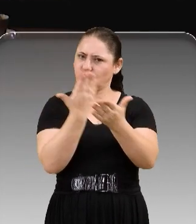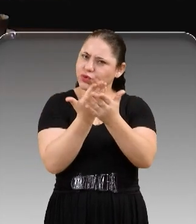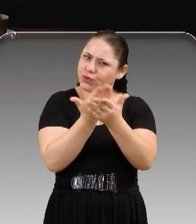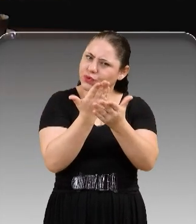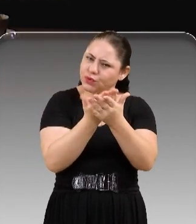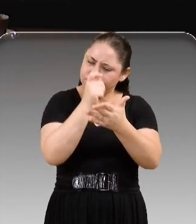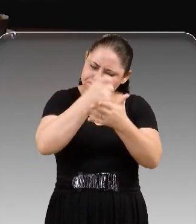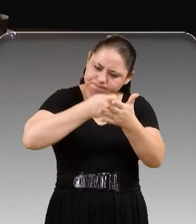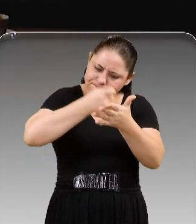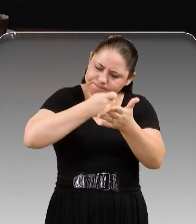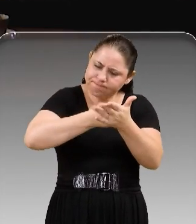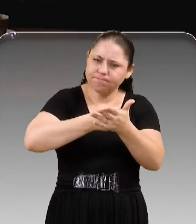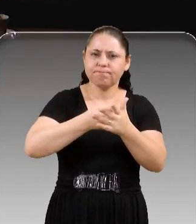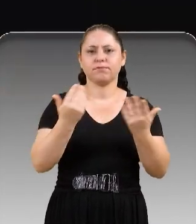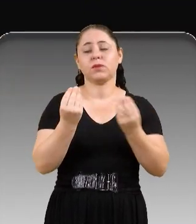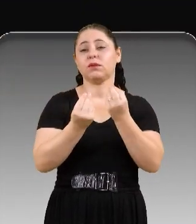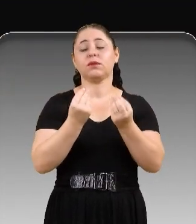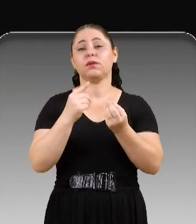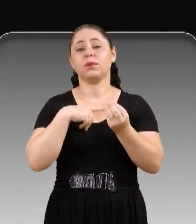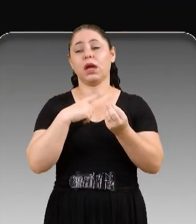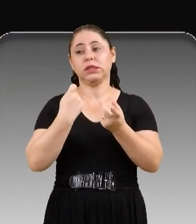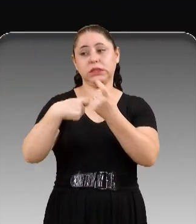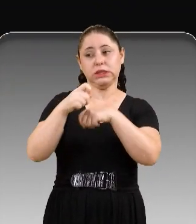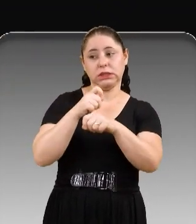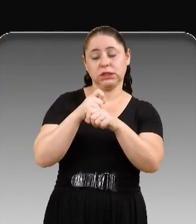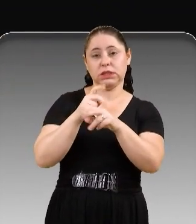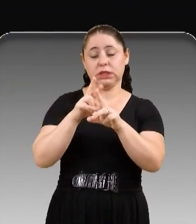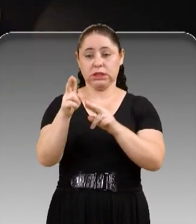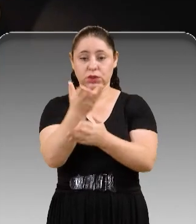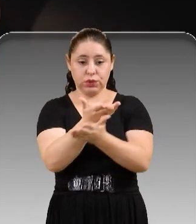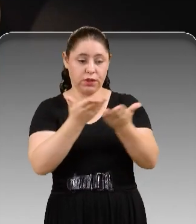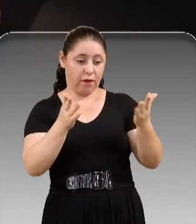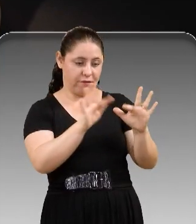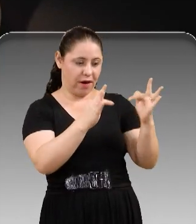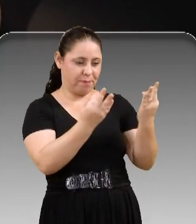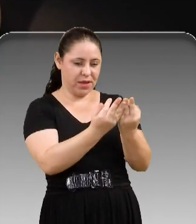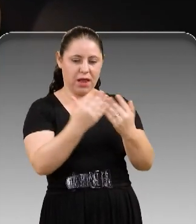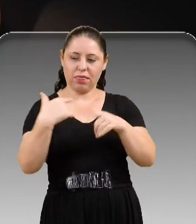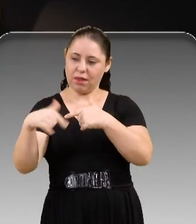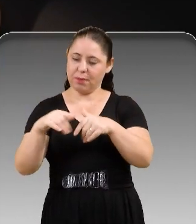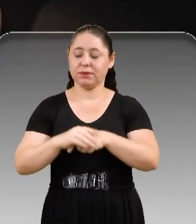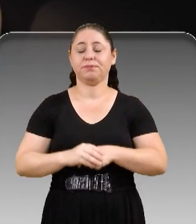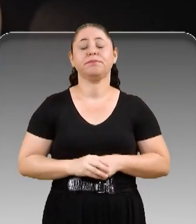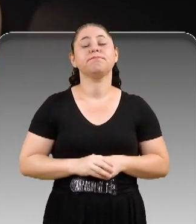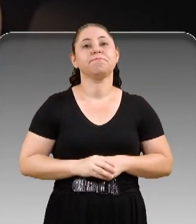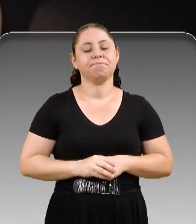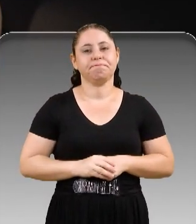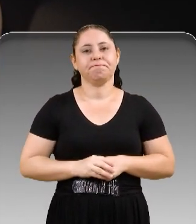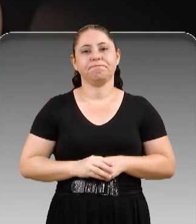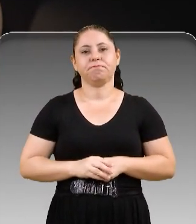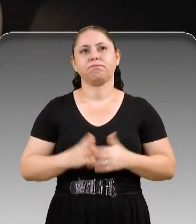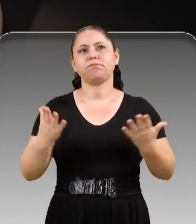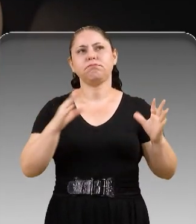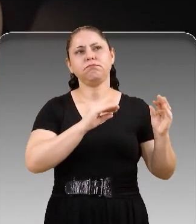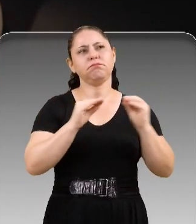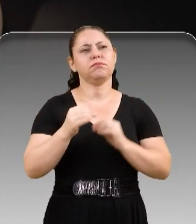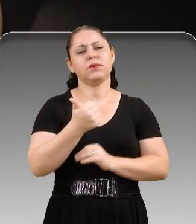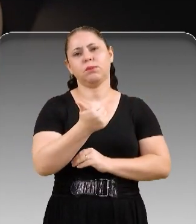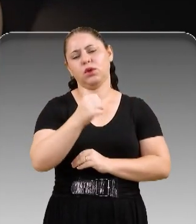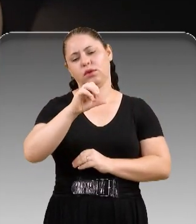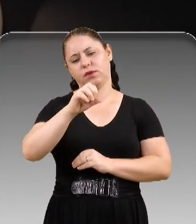muito estudioso e muito dedicado. Como é que foi administrar? Eu, quando vim a Campo Grande,